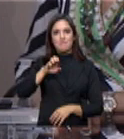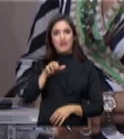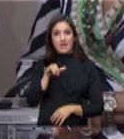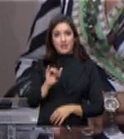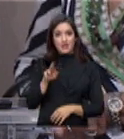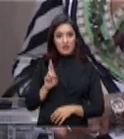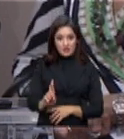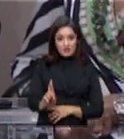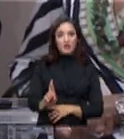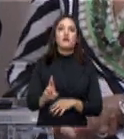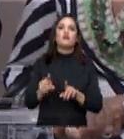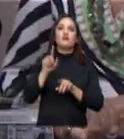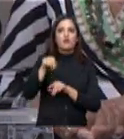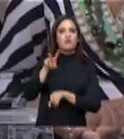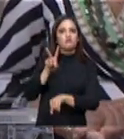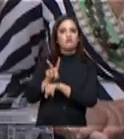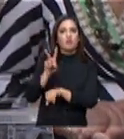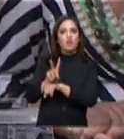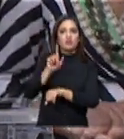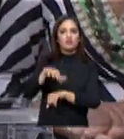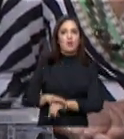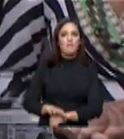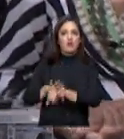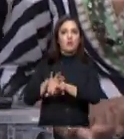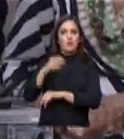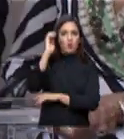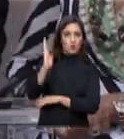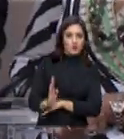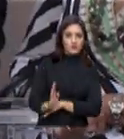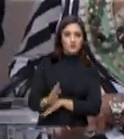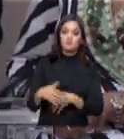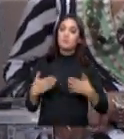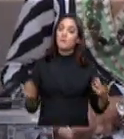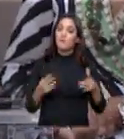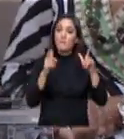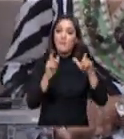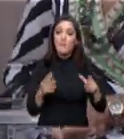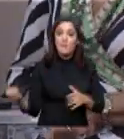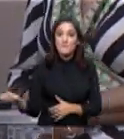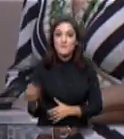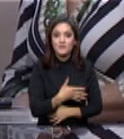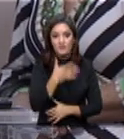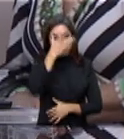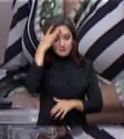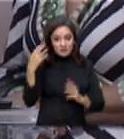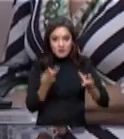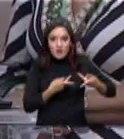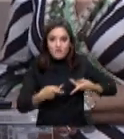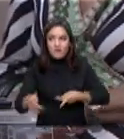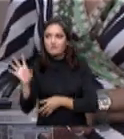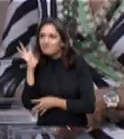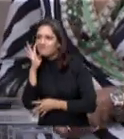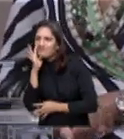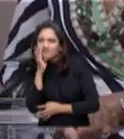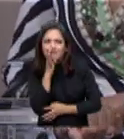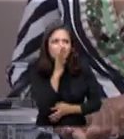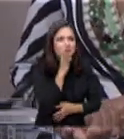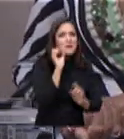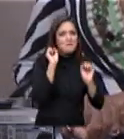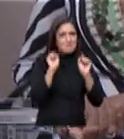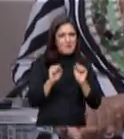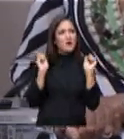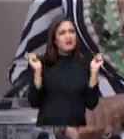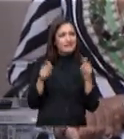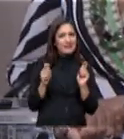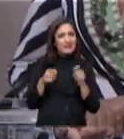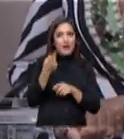tombado pelo patrimônio nacional. Em seu novo espaço, os visitantes do museu poderão deleitar-se com